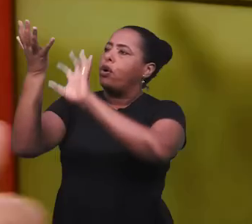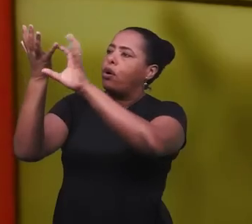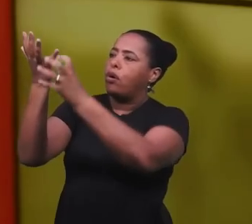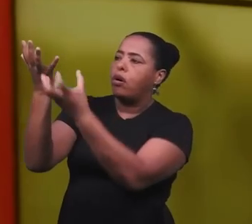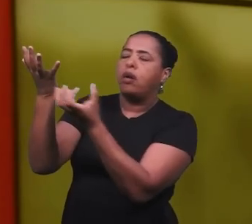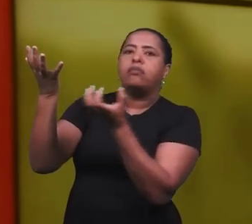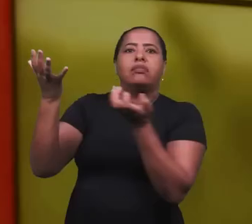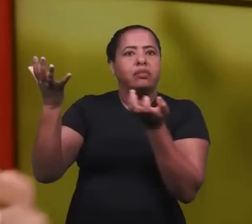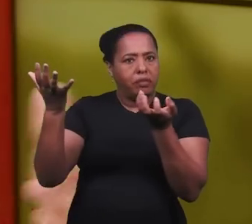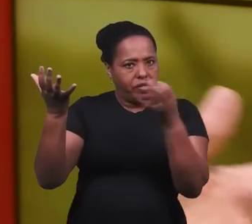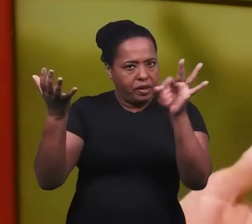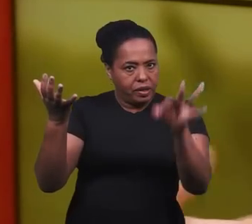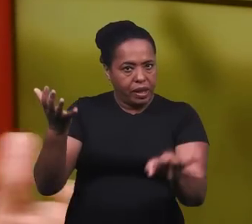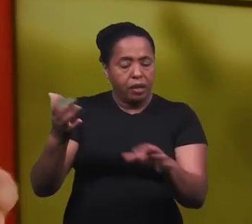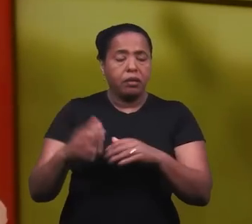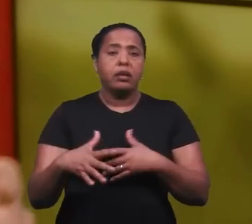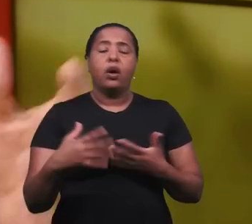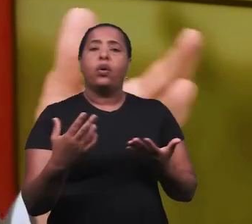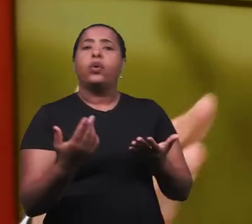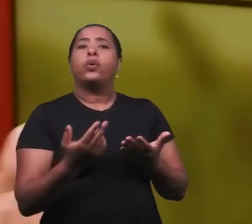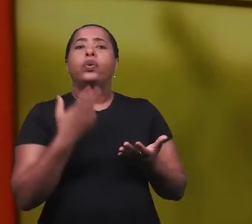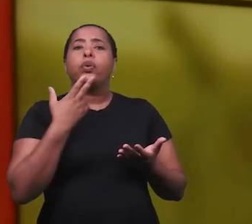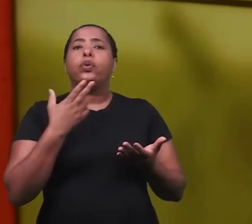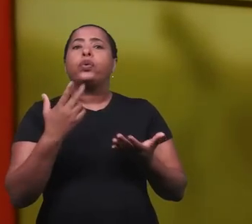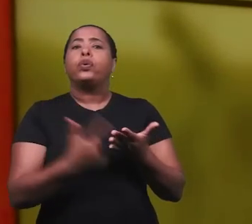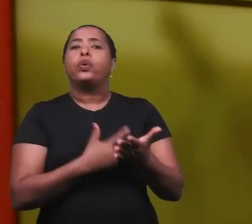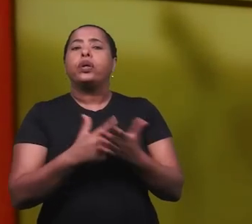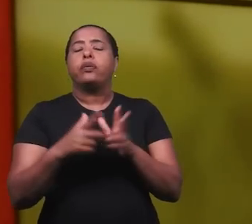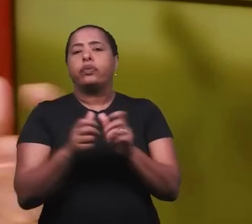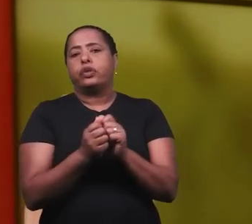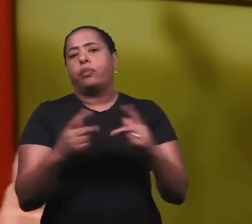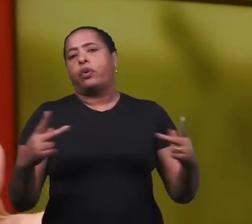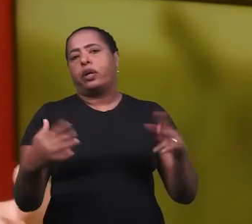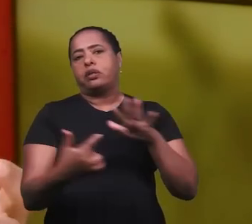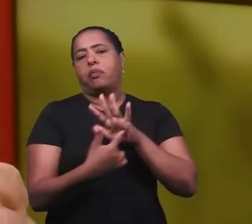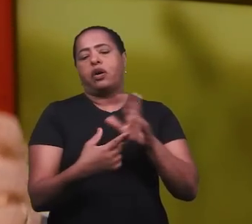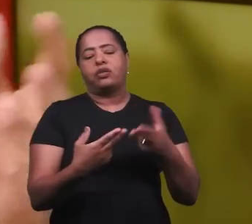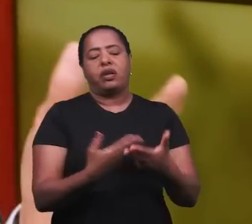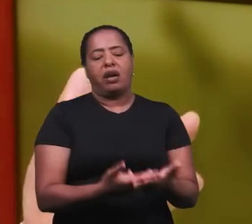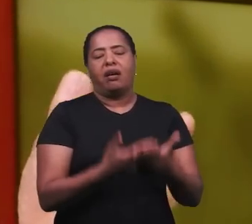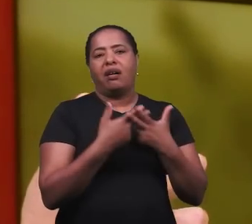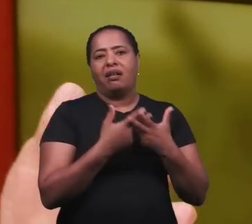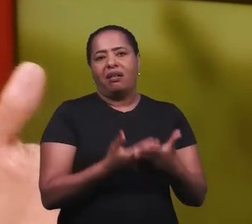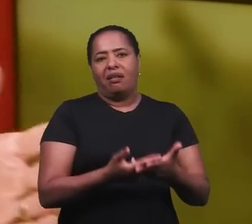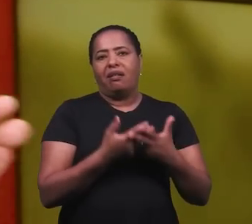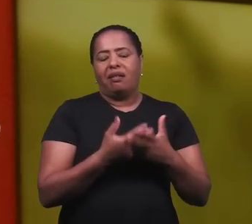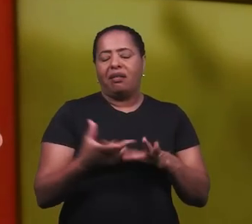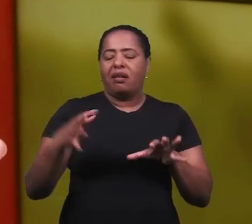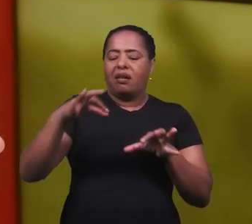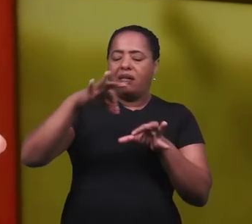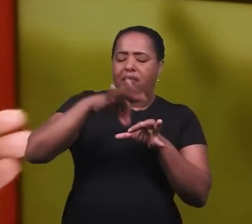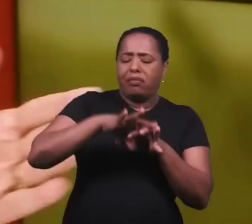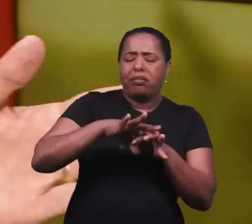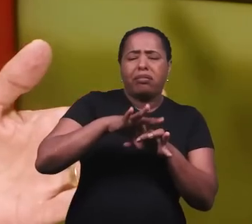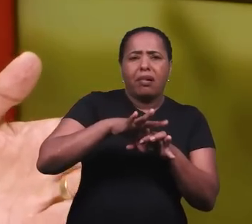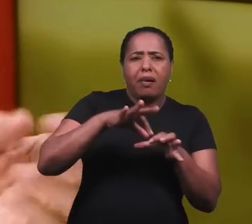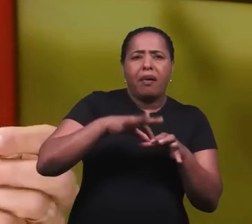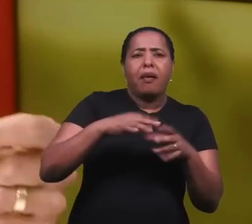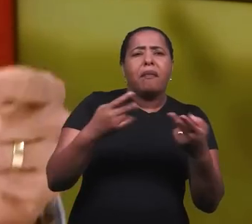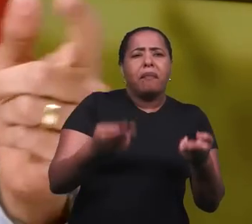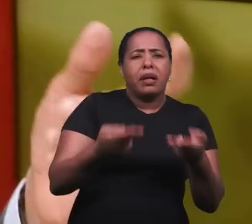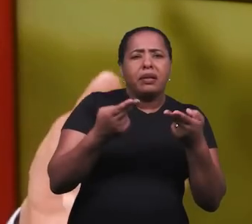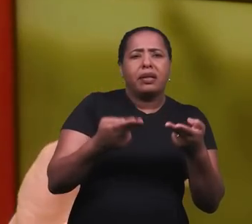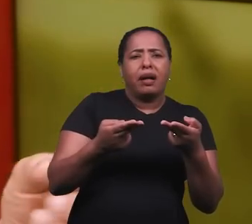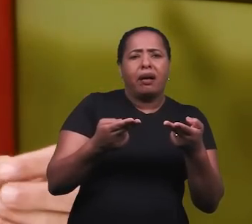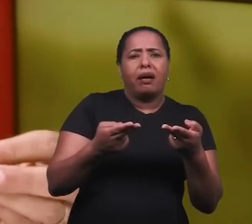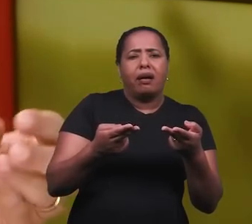até estudamos lá nas cartas de Apocalipse, na Éfeso, que é a paciência, né?